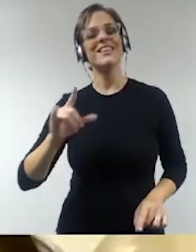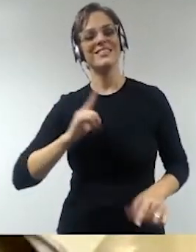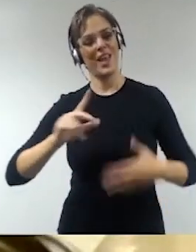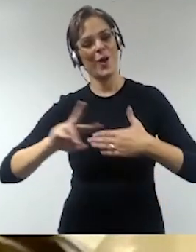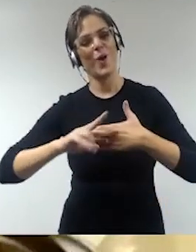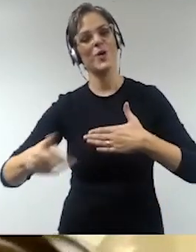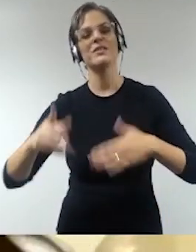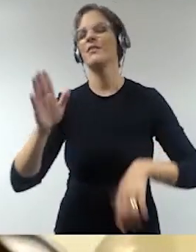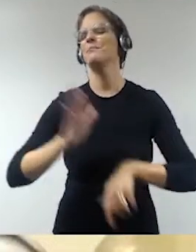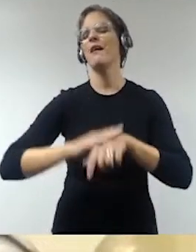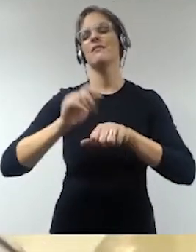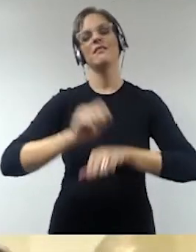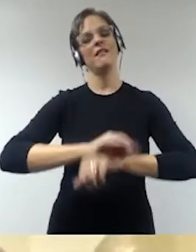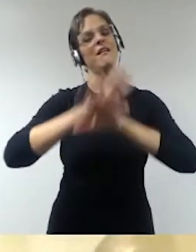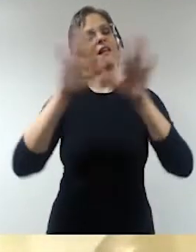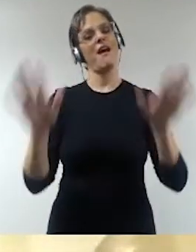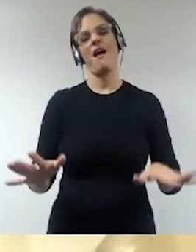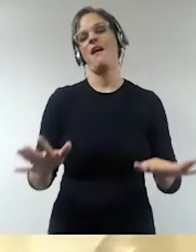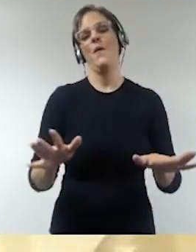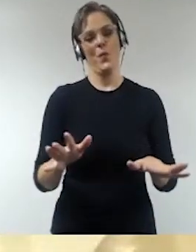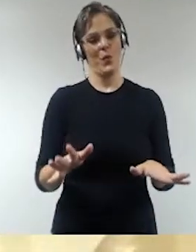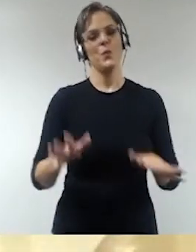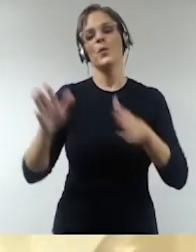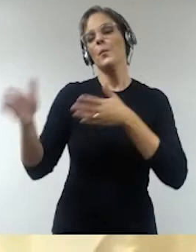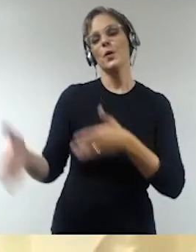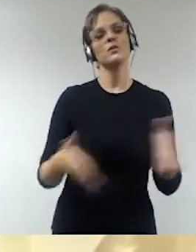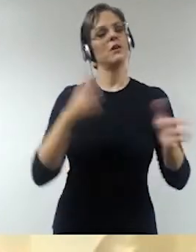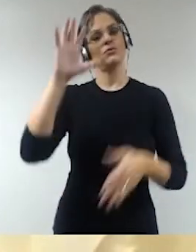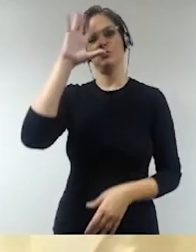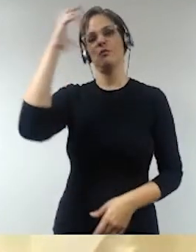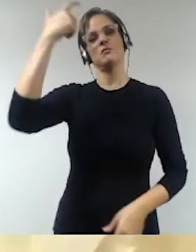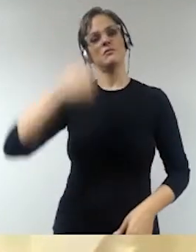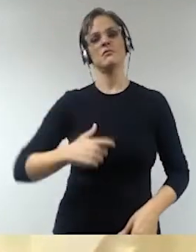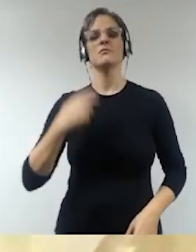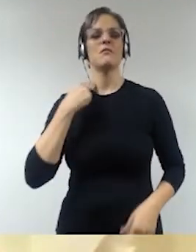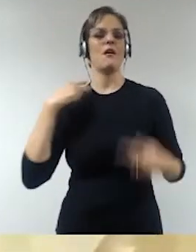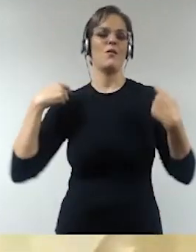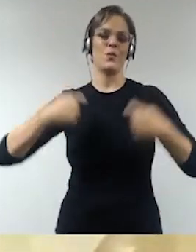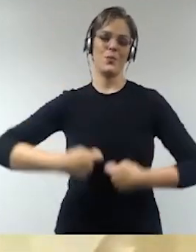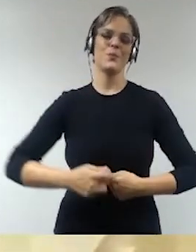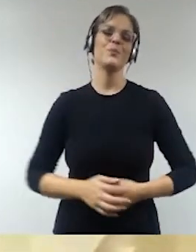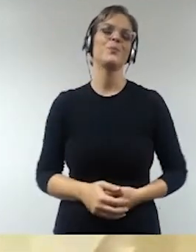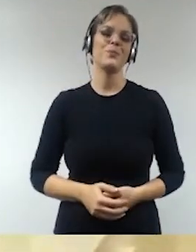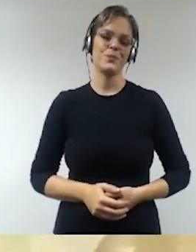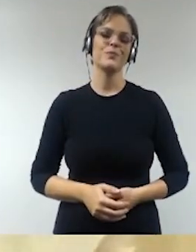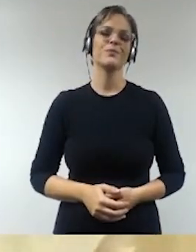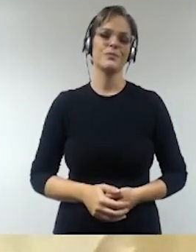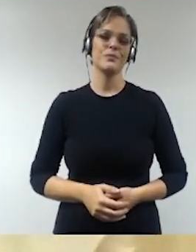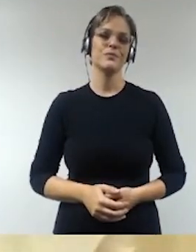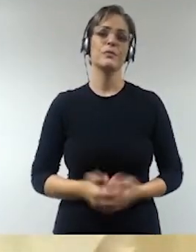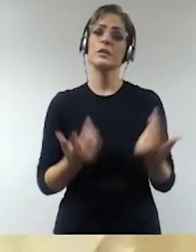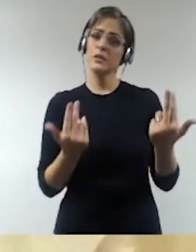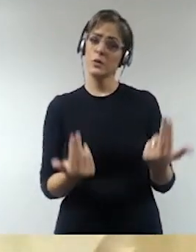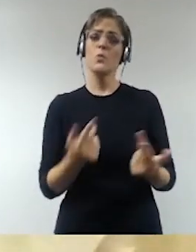evidente no processo decisório do magistrado. Como bem colocou o professor André Lemos Jorge, de